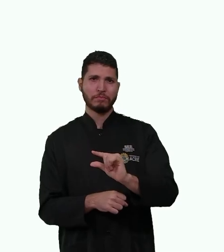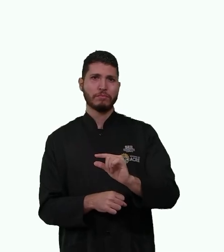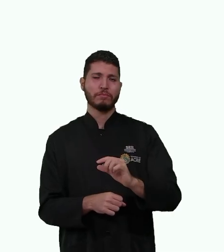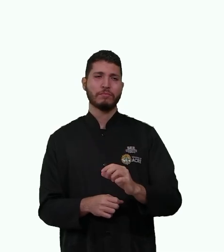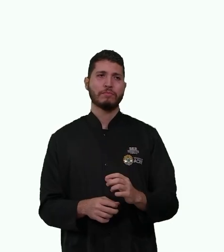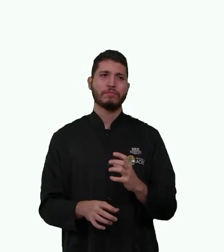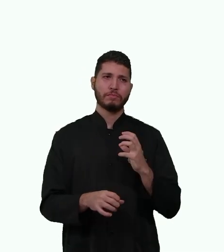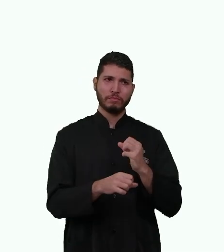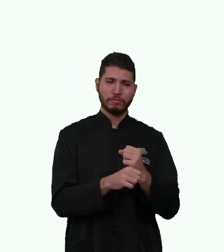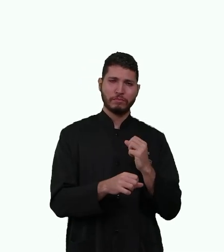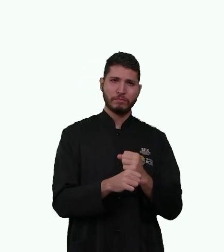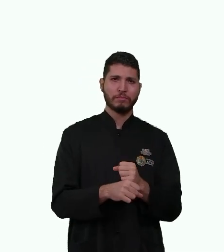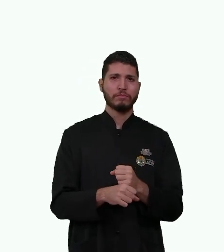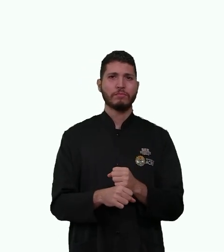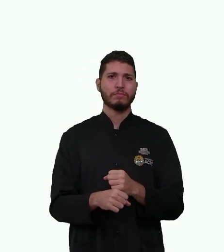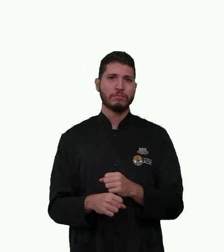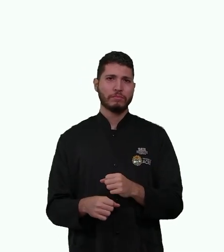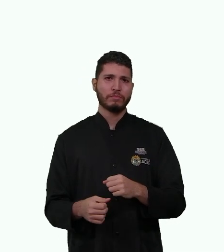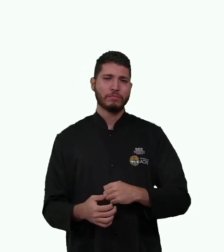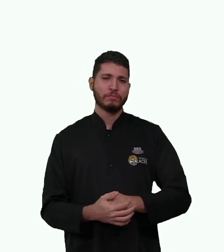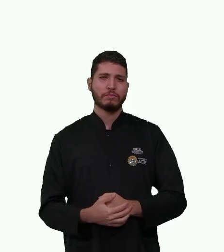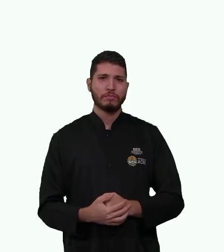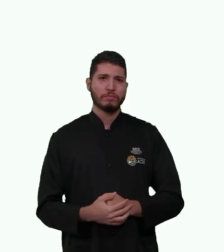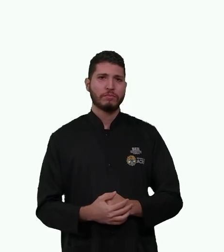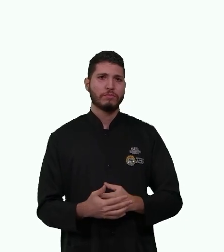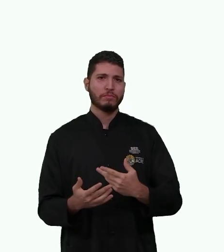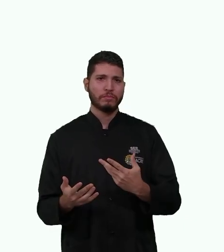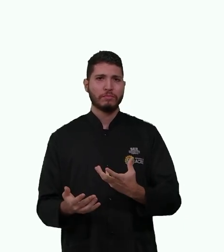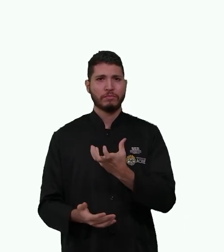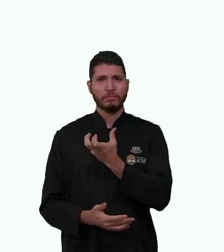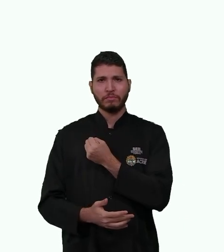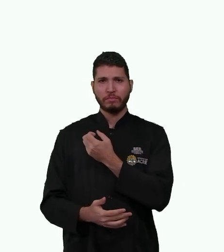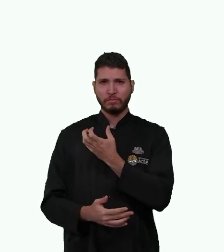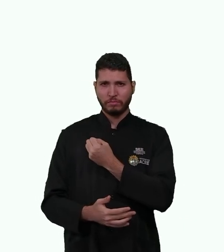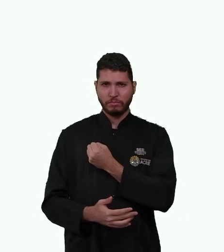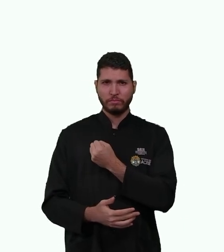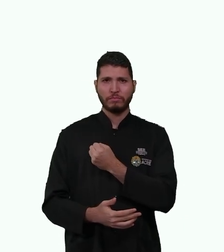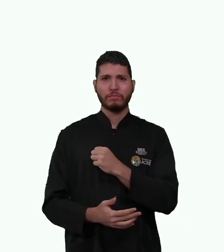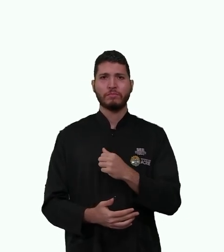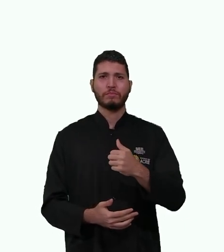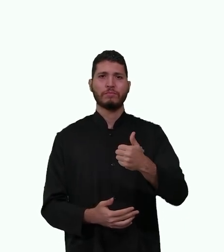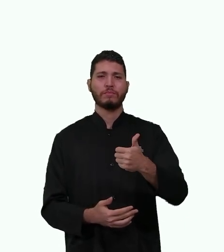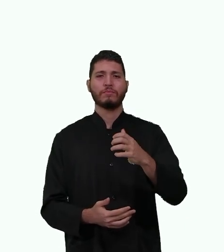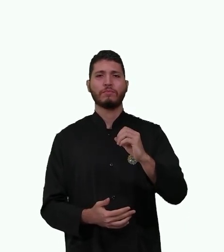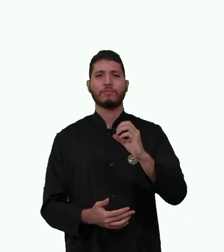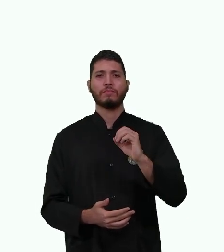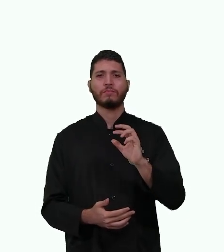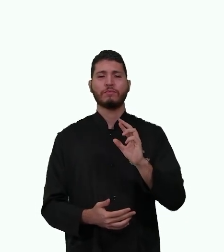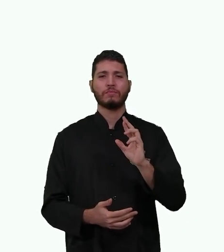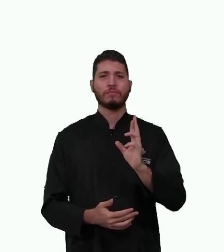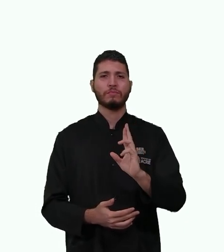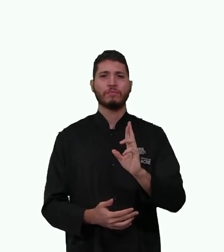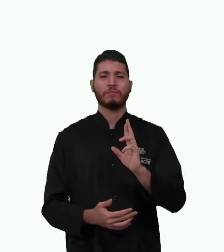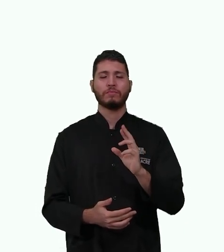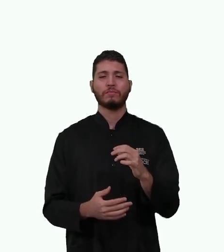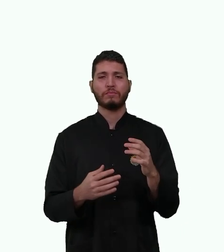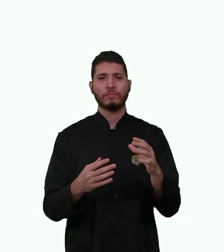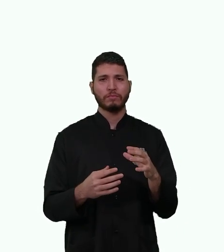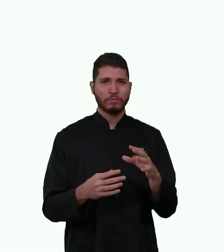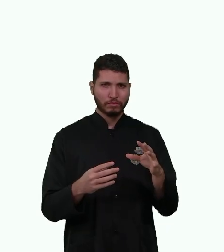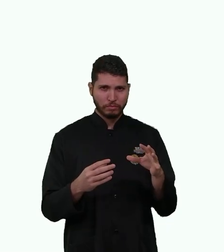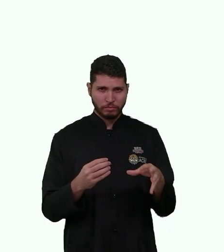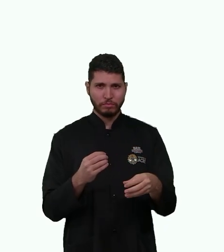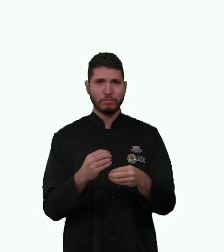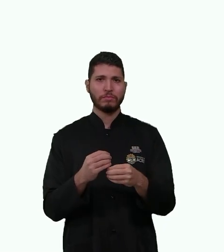eu tenho o valor original de 100, então eu tenho R$100, com esse acréscimo de 10%, isso é